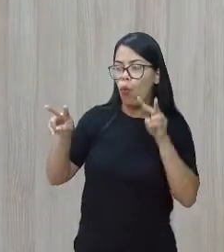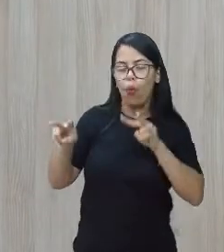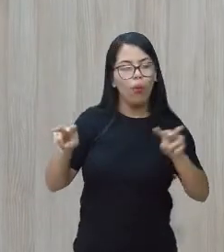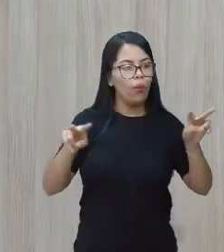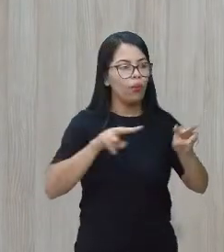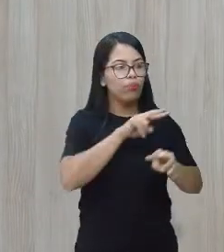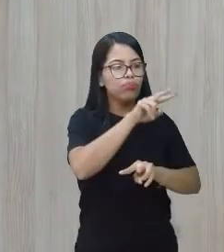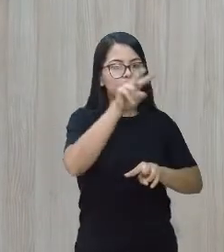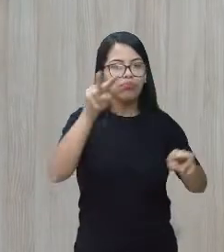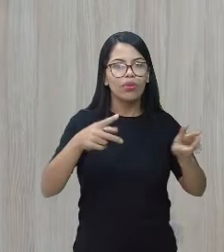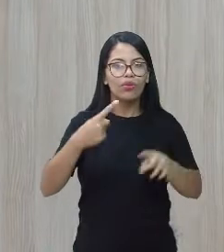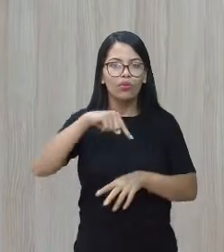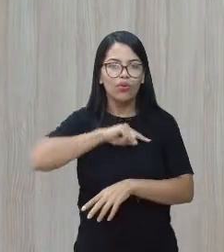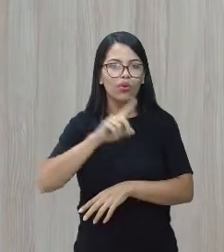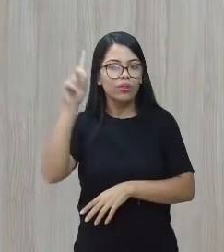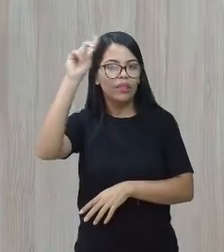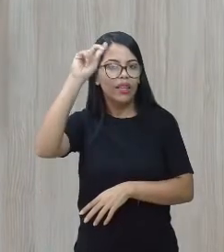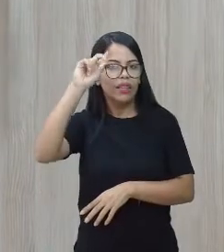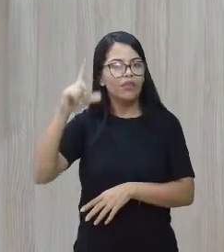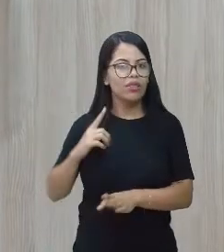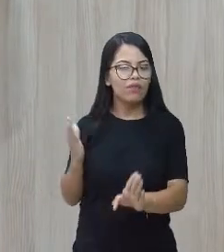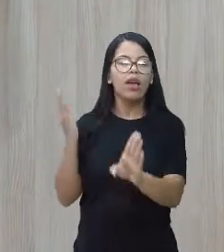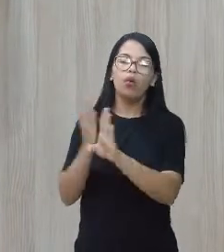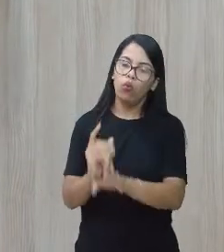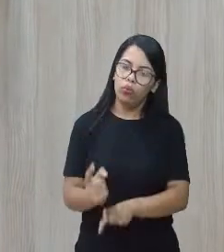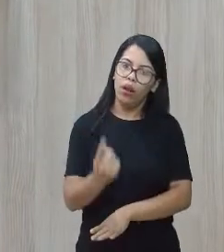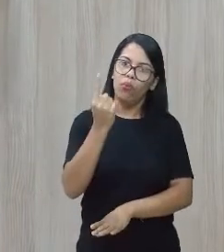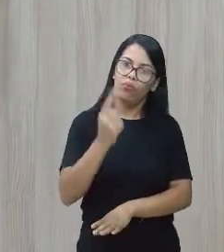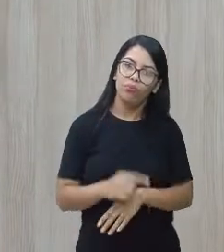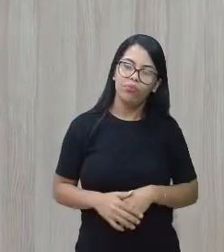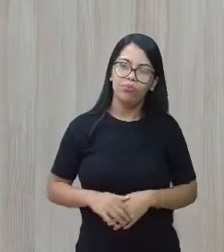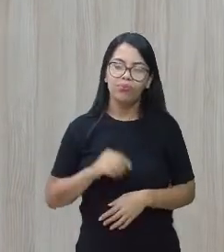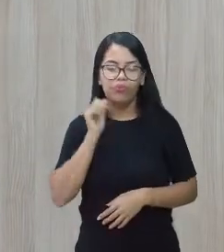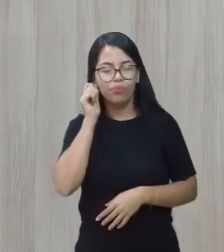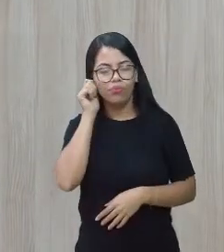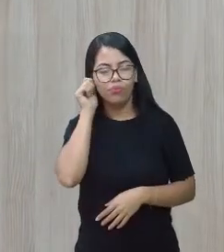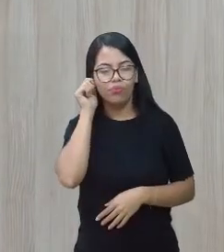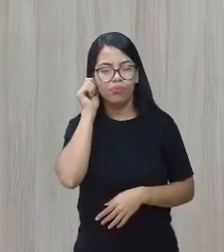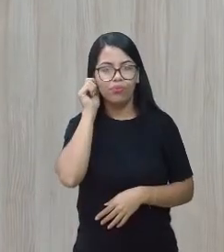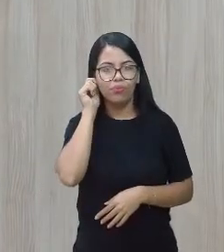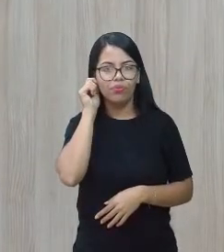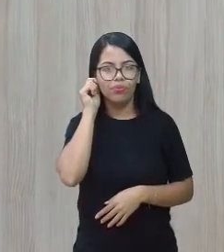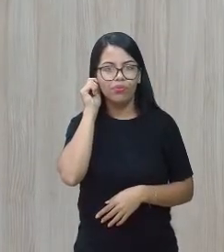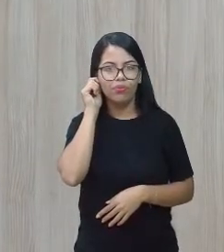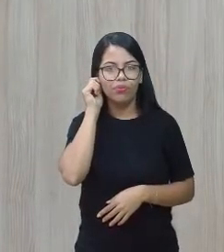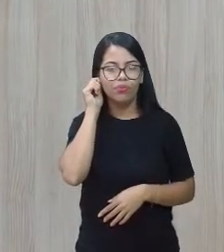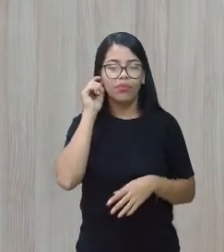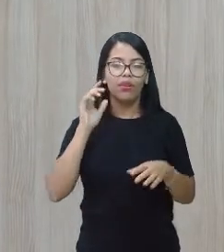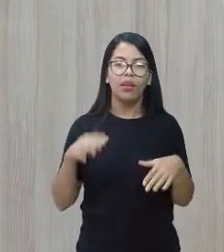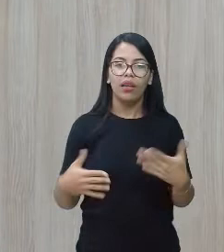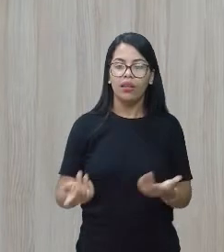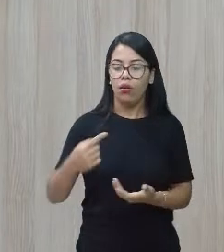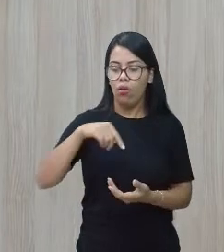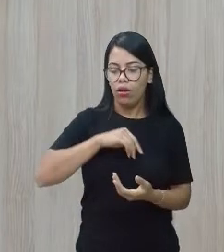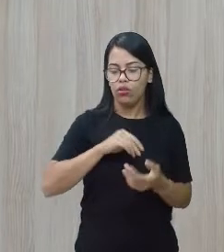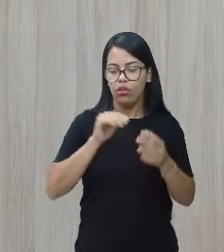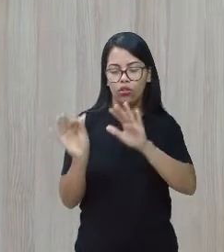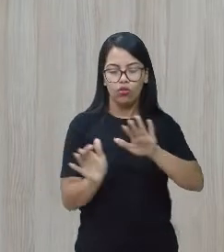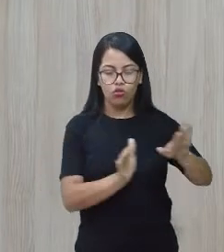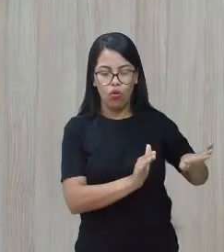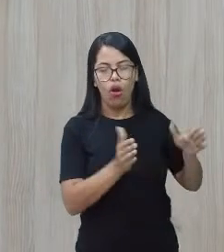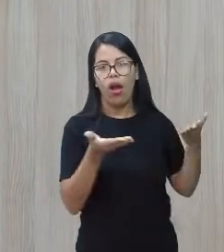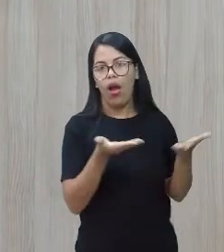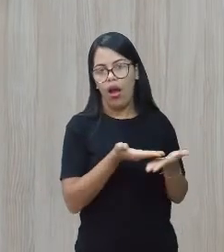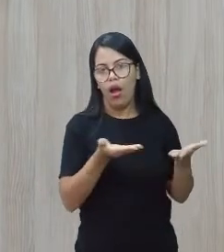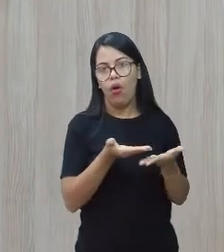aí um sólido geométrico, certo? Depois disso, a gente deixou um pouquinho de lado aí os corpos redondos